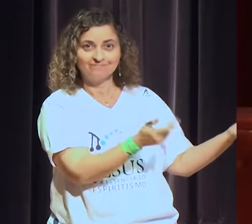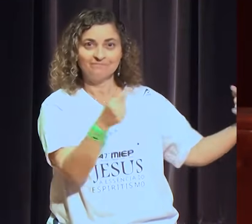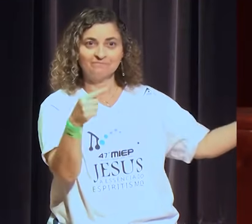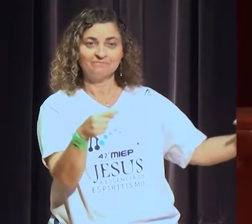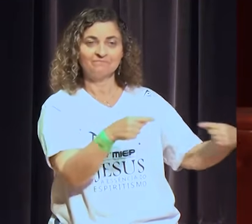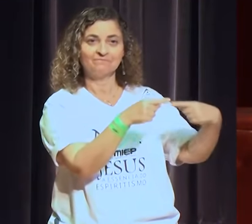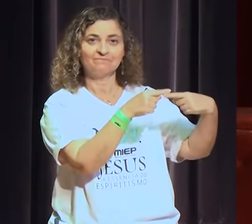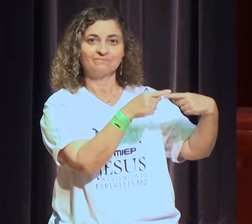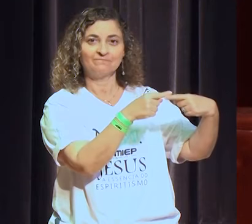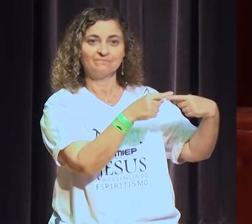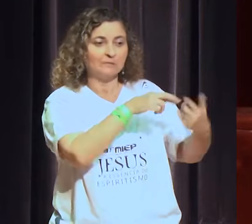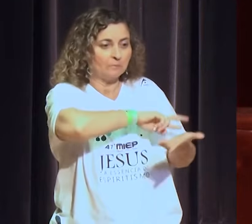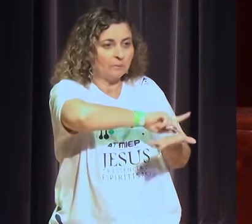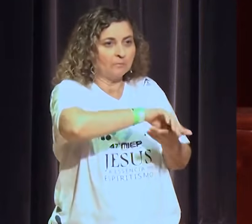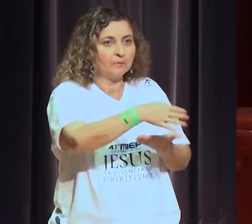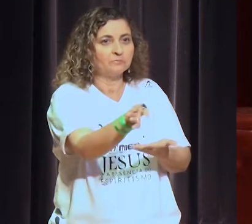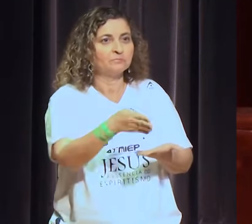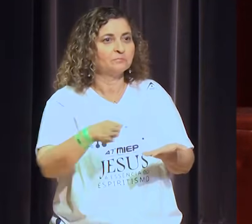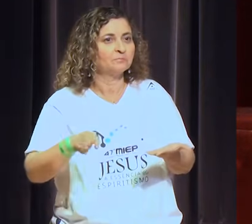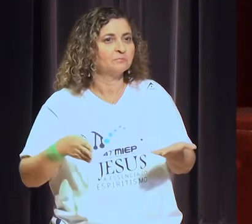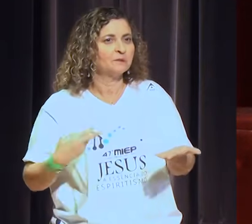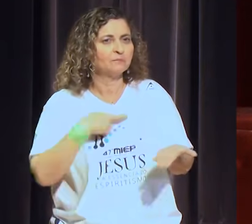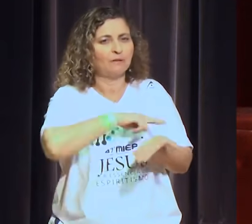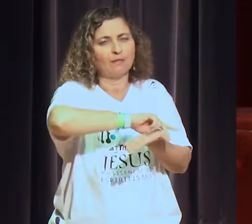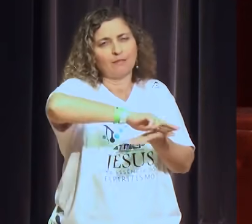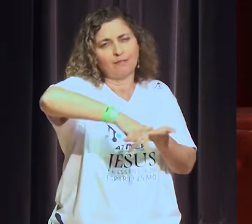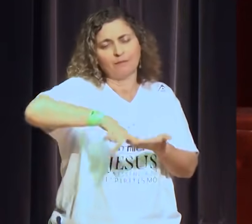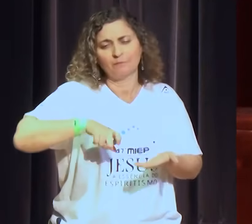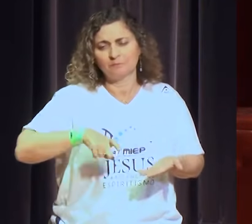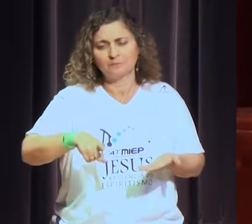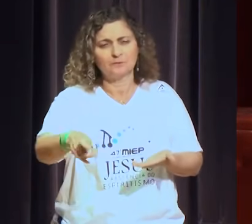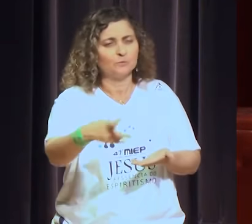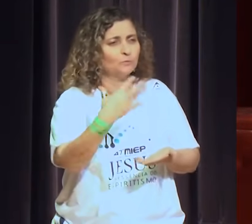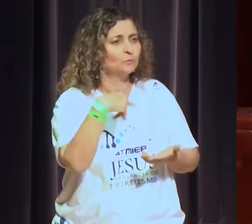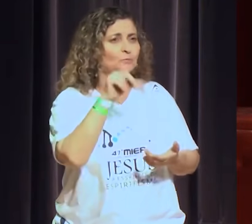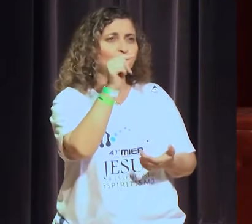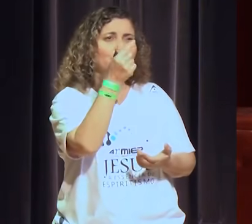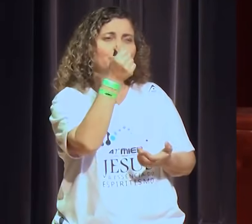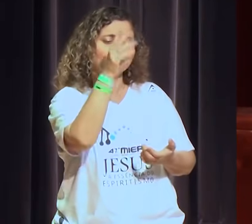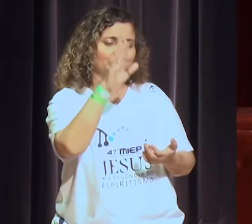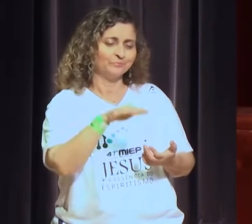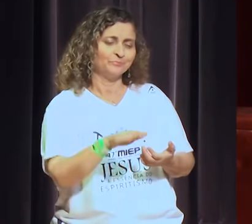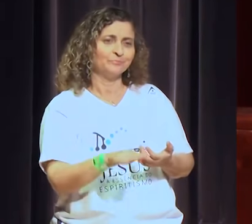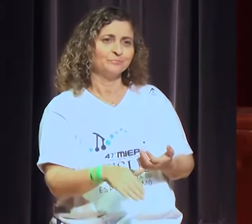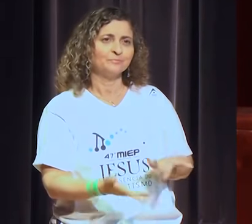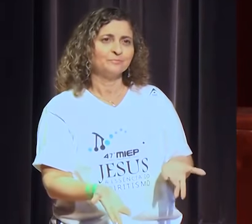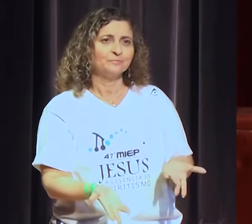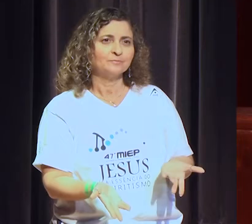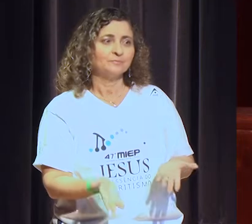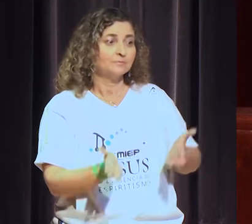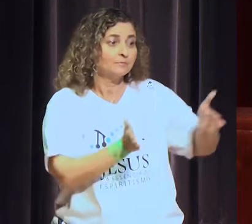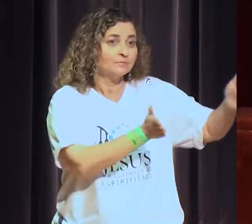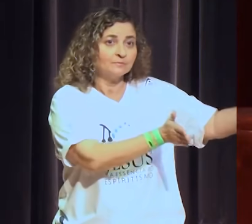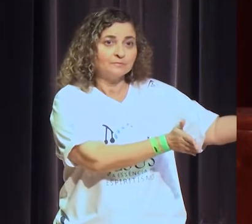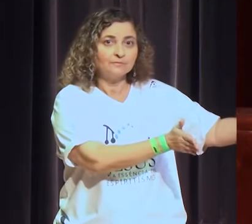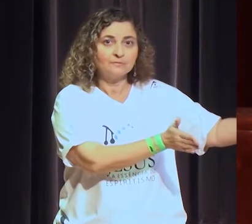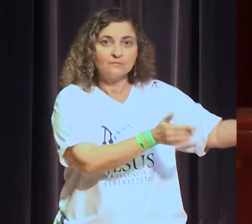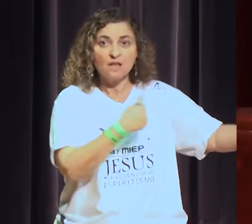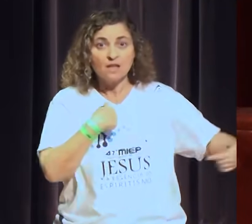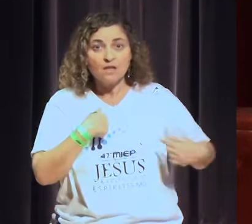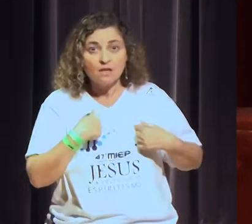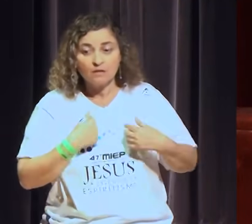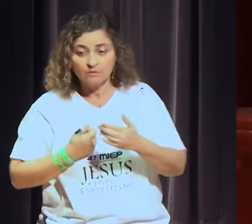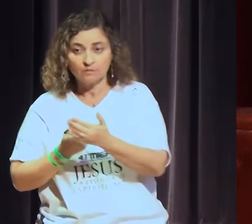que tem açaí fresquinho, peixe fresquinho, vários tipos de peixe, camarão, tudo barato.